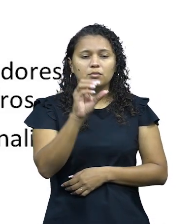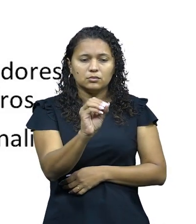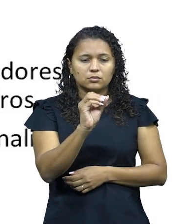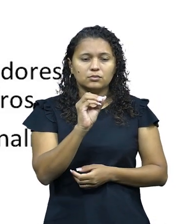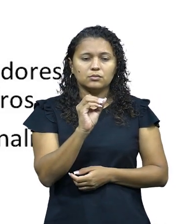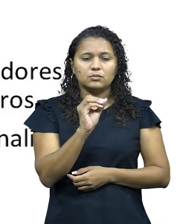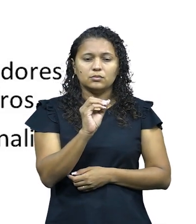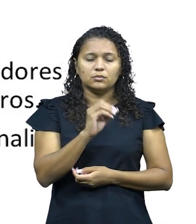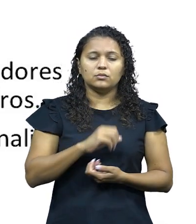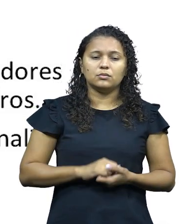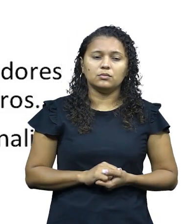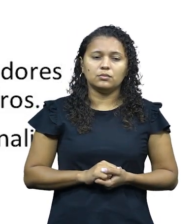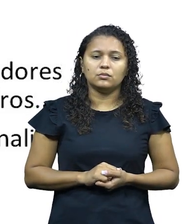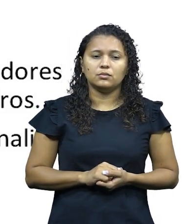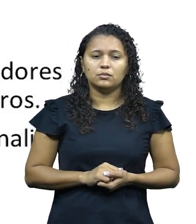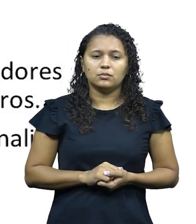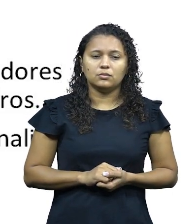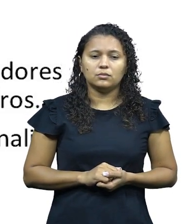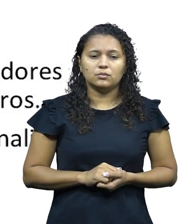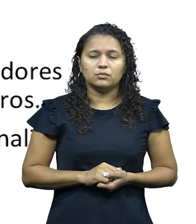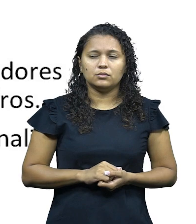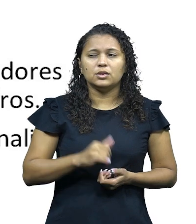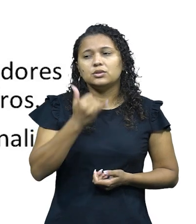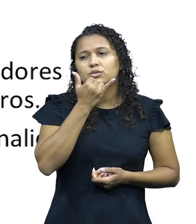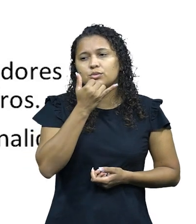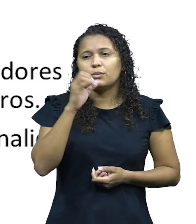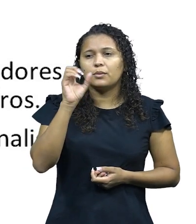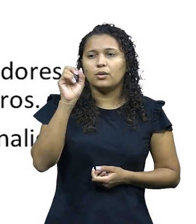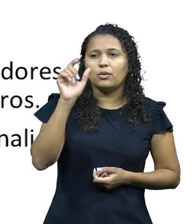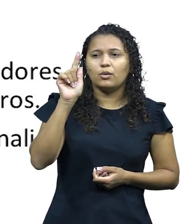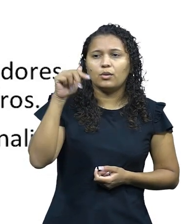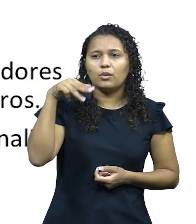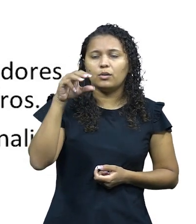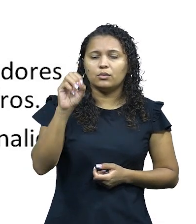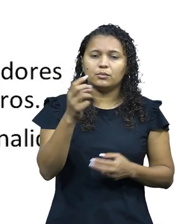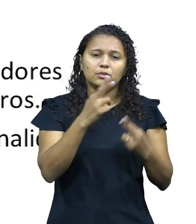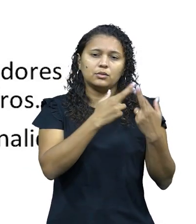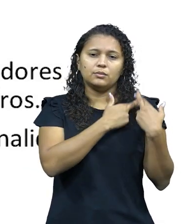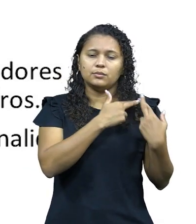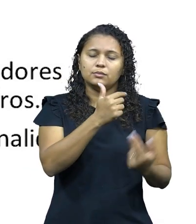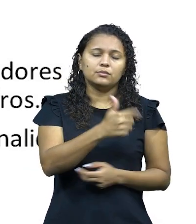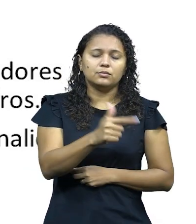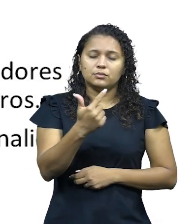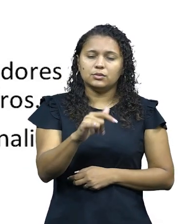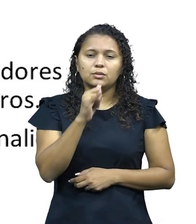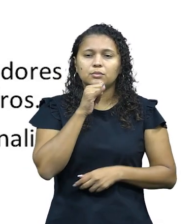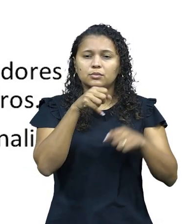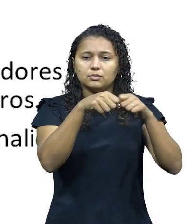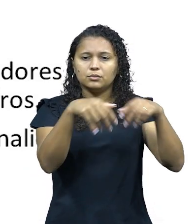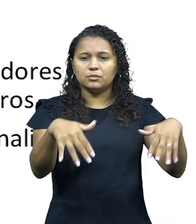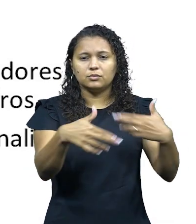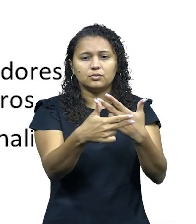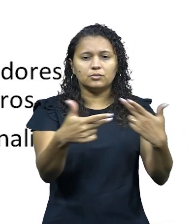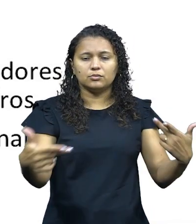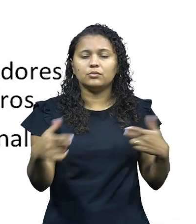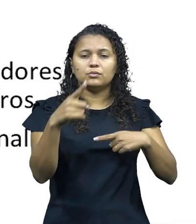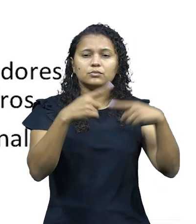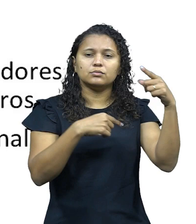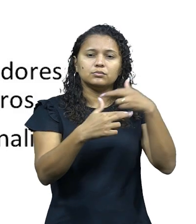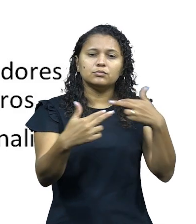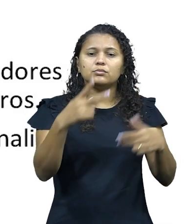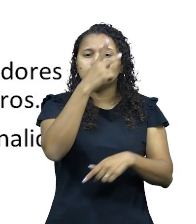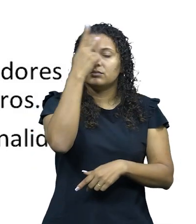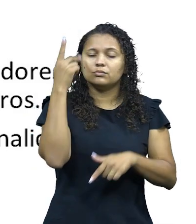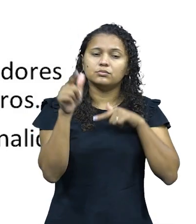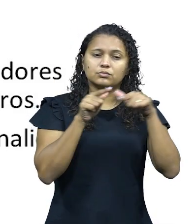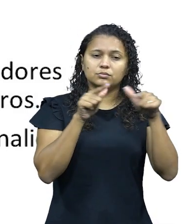quê? Não há, na verdade, não há o ógmo, ele não é responsabilizado pelos prejuízos causados